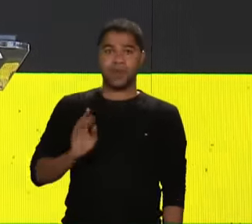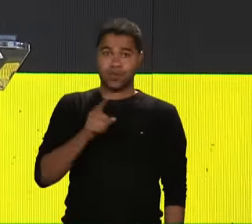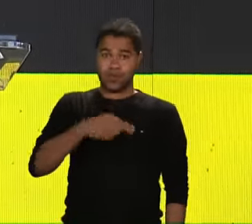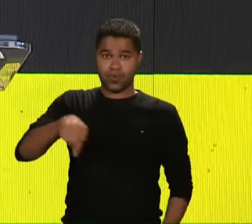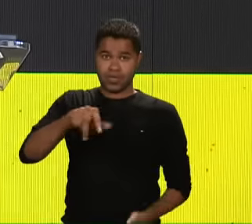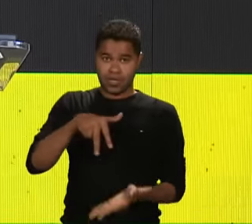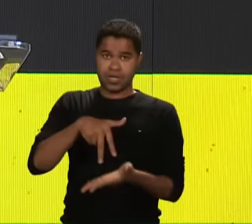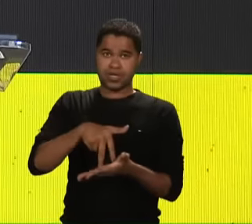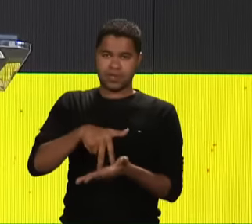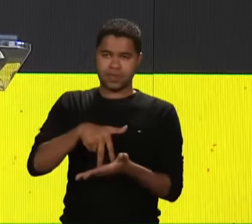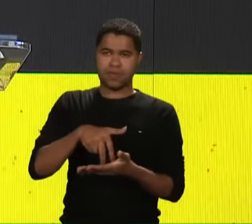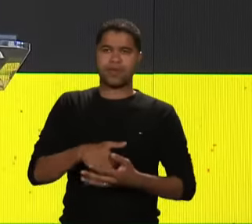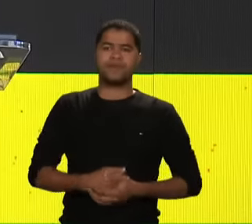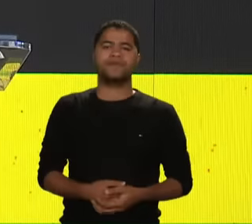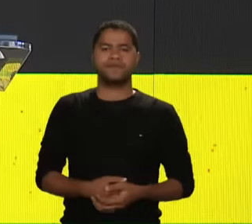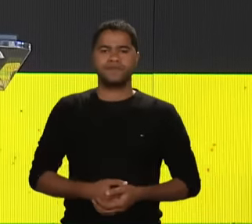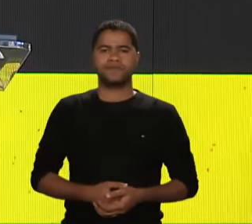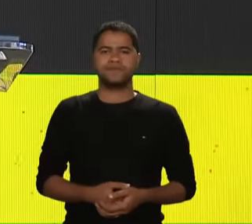pé.